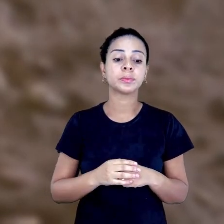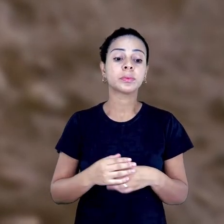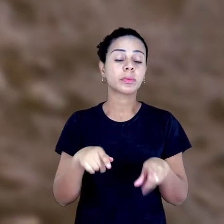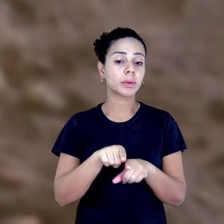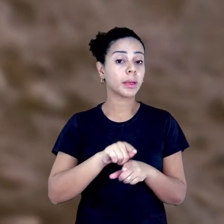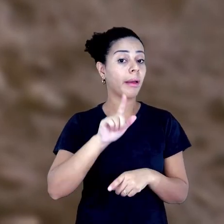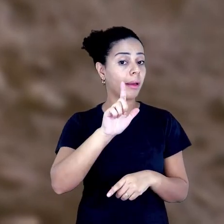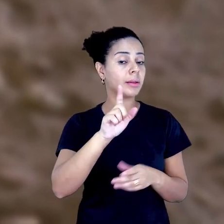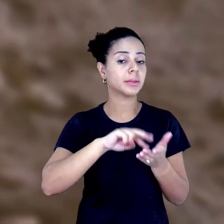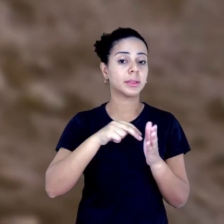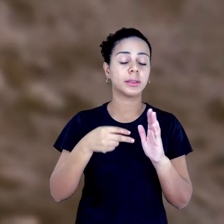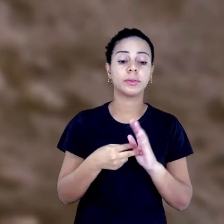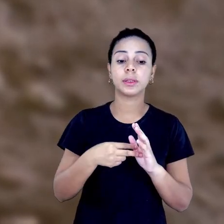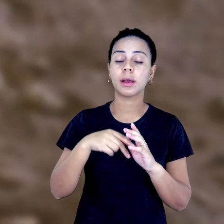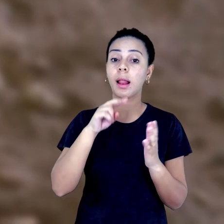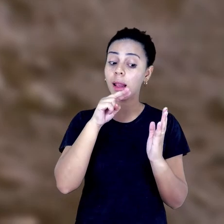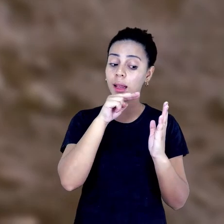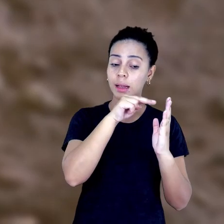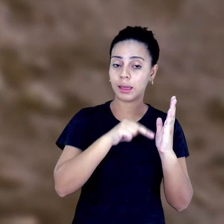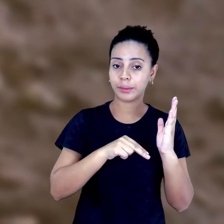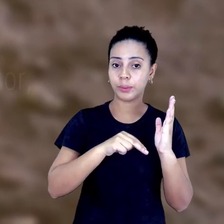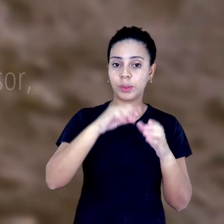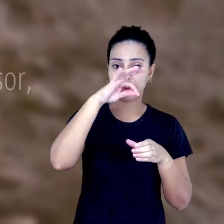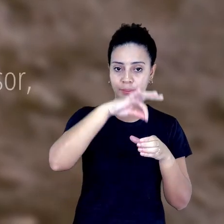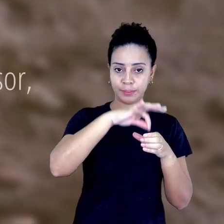é a leitura do densímetro na suspensão.